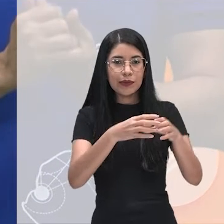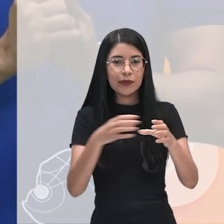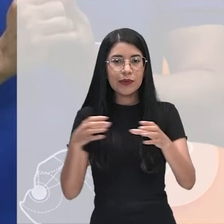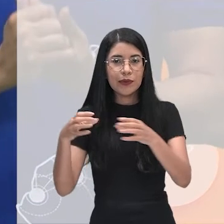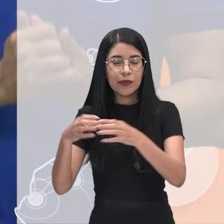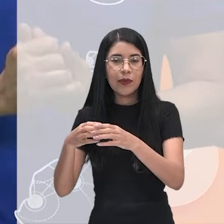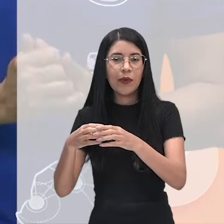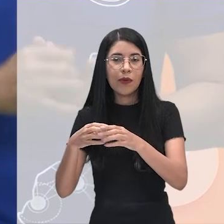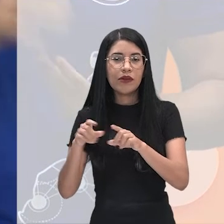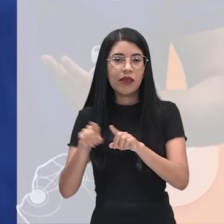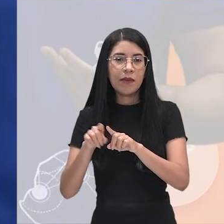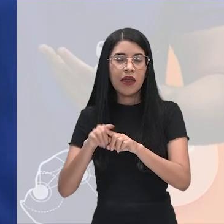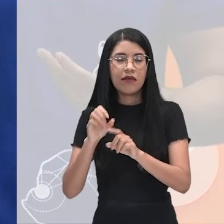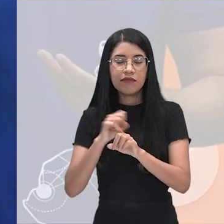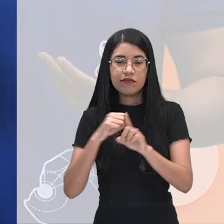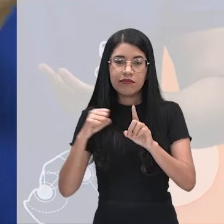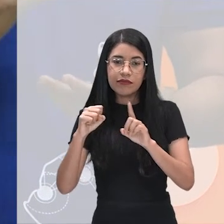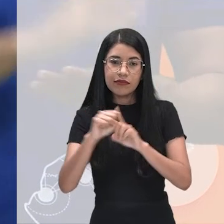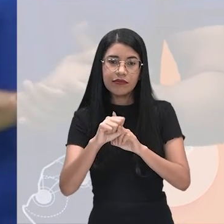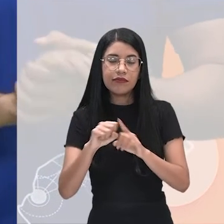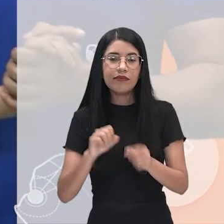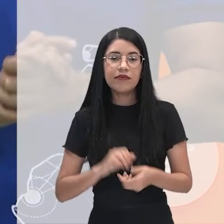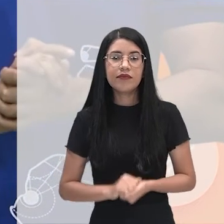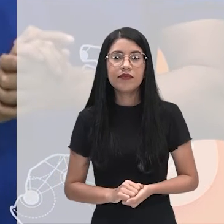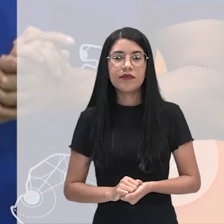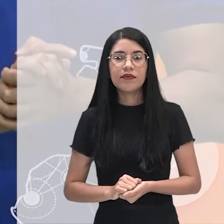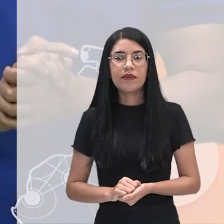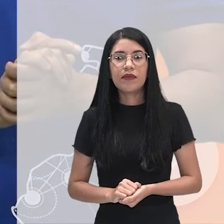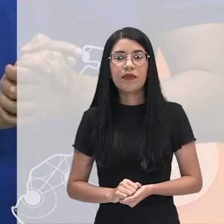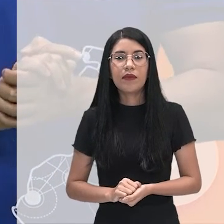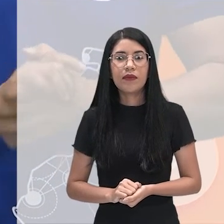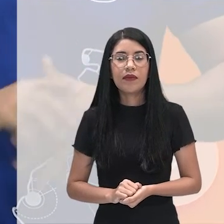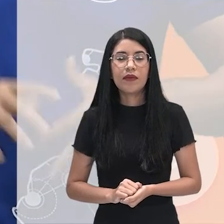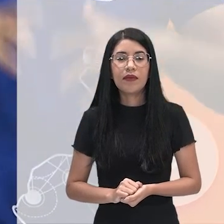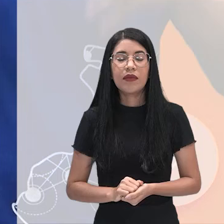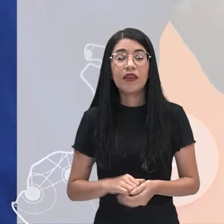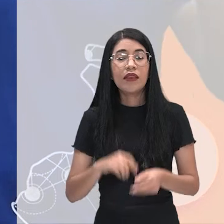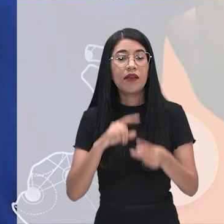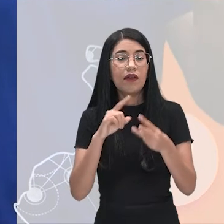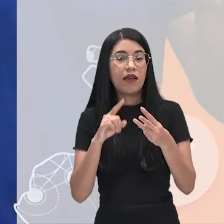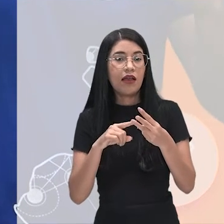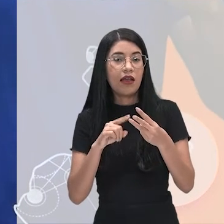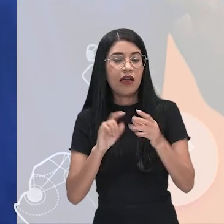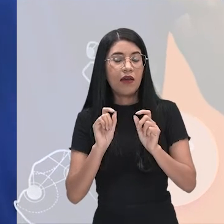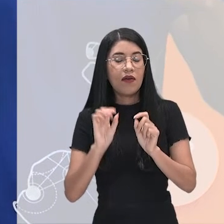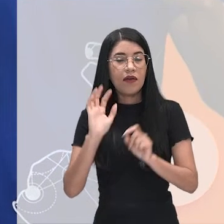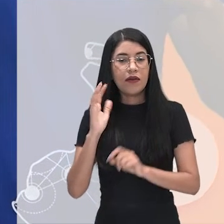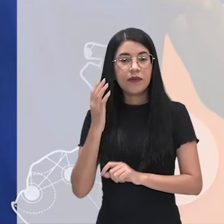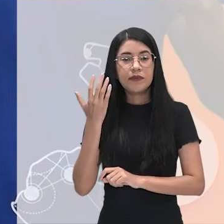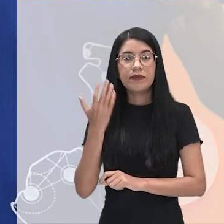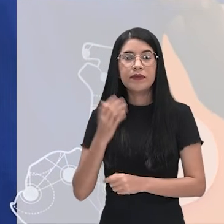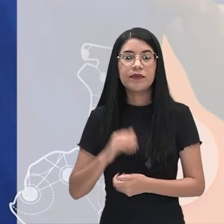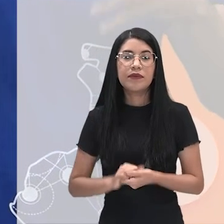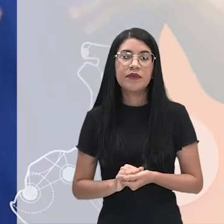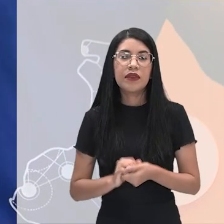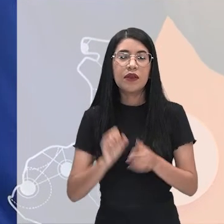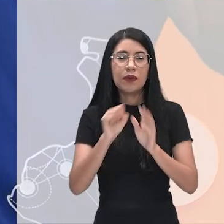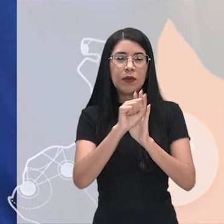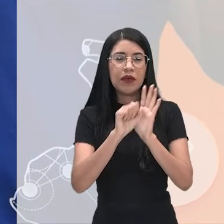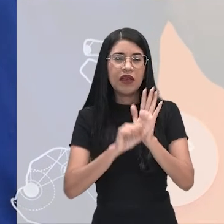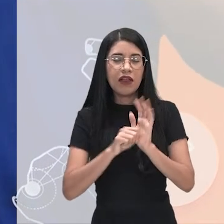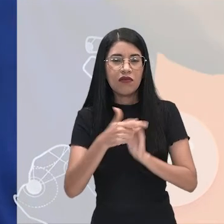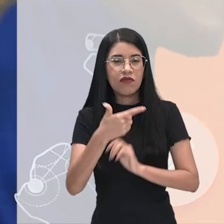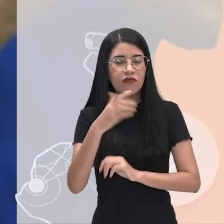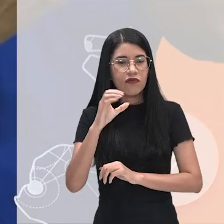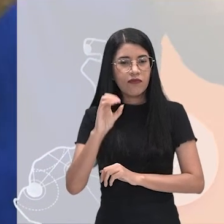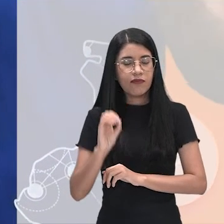nós temos nesse momento, tá bom? Vivemos em um mundo global, tá bom? Tudo é produzido ali de uma